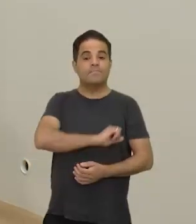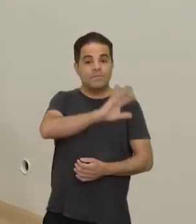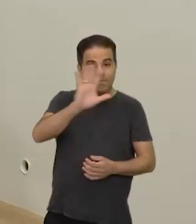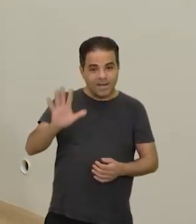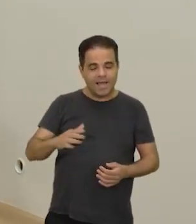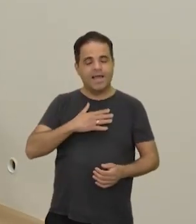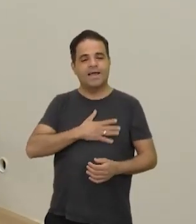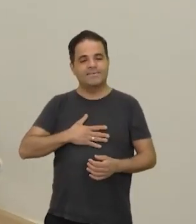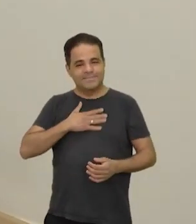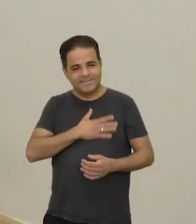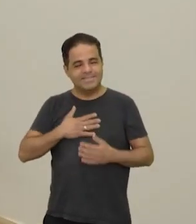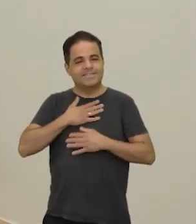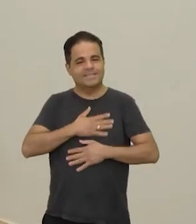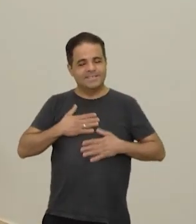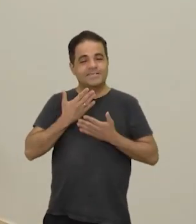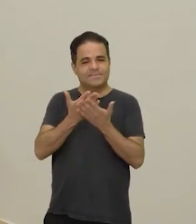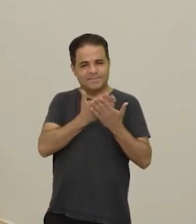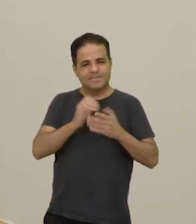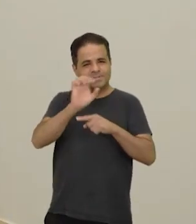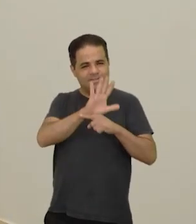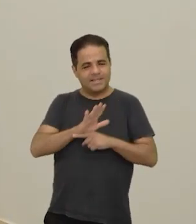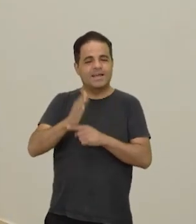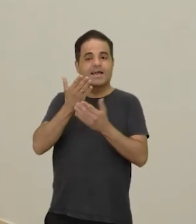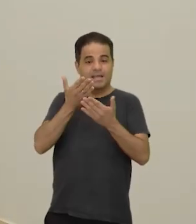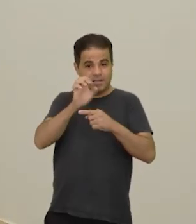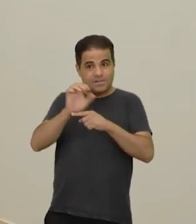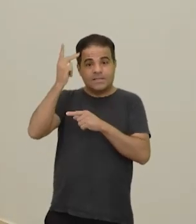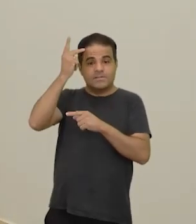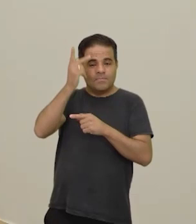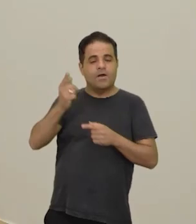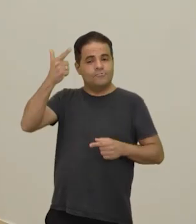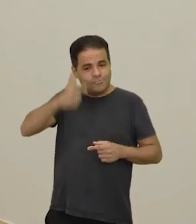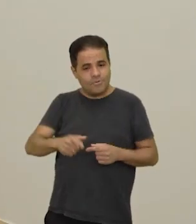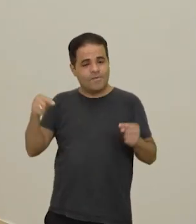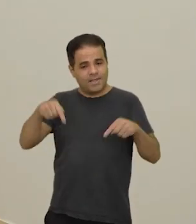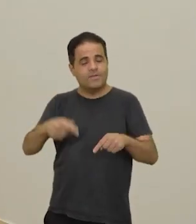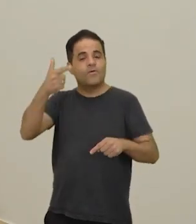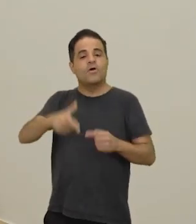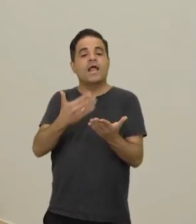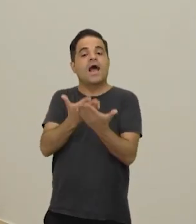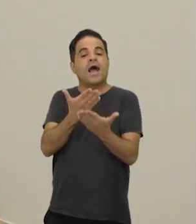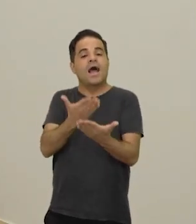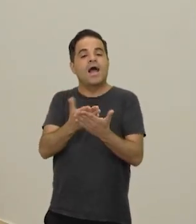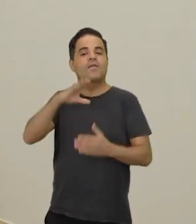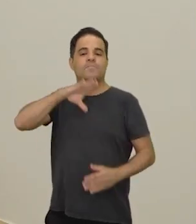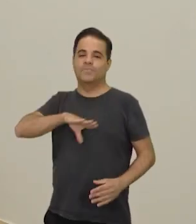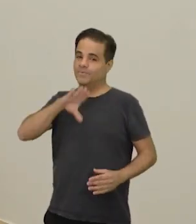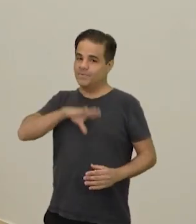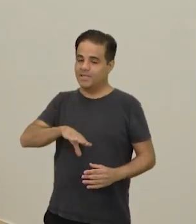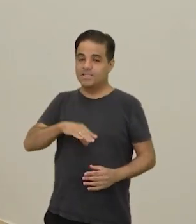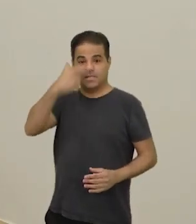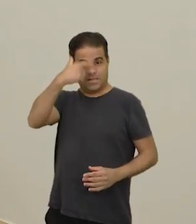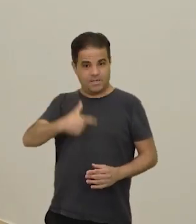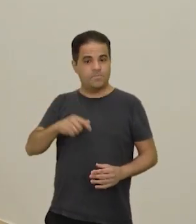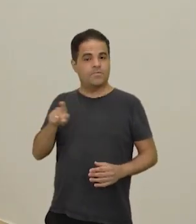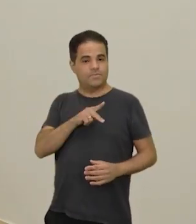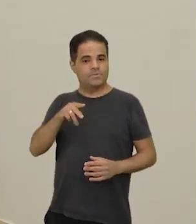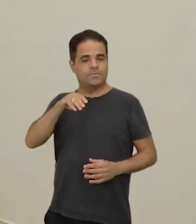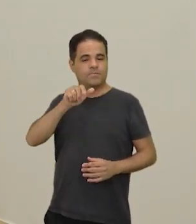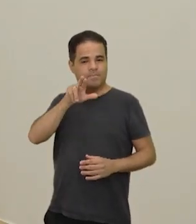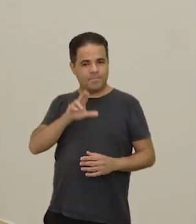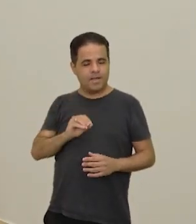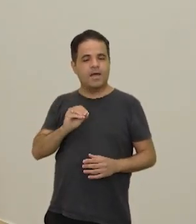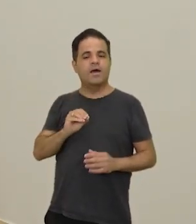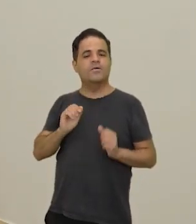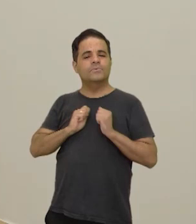Olá, queridíssimo estudante do estado de São Paulo. Estamos aqui mais uma vez para mais uma aula de língua portuguesa. Eu sou o professor Mauro Marcel e estou